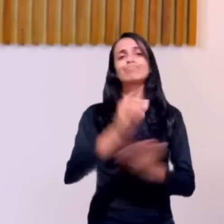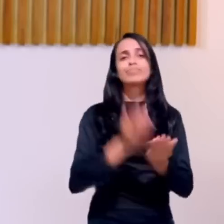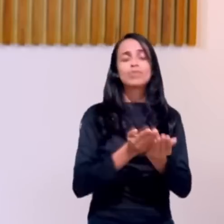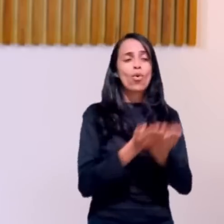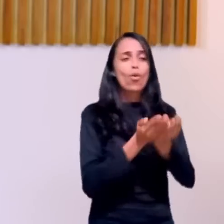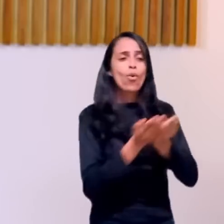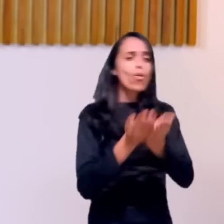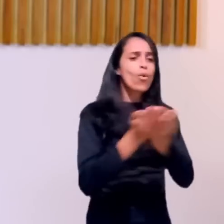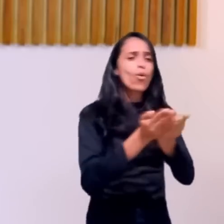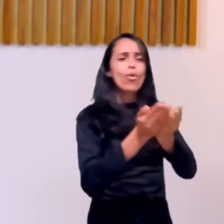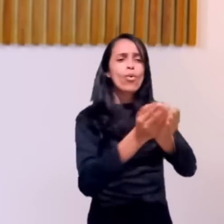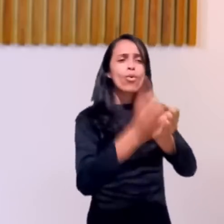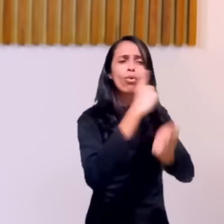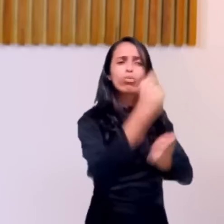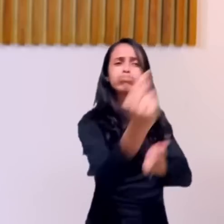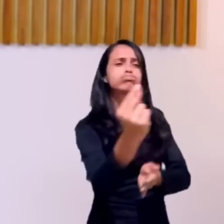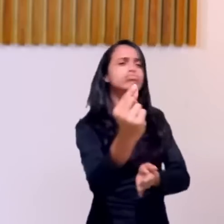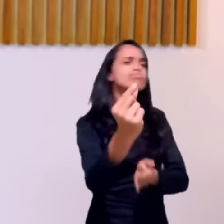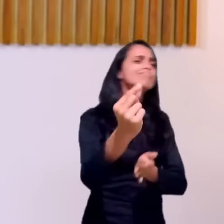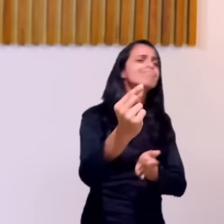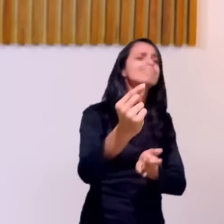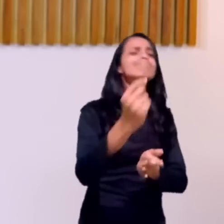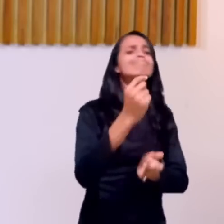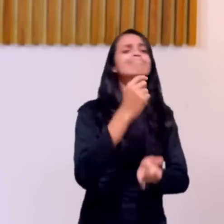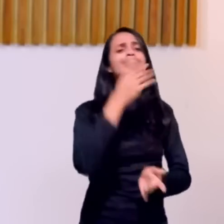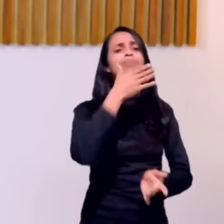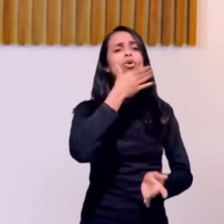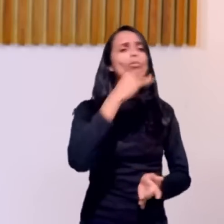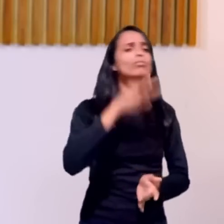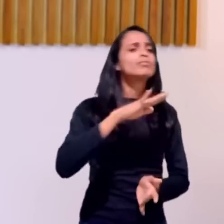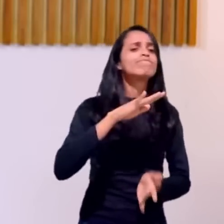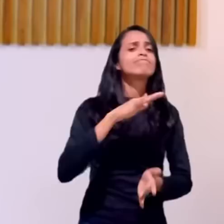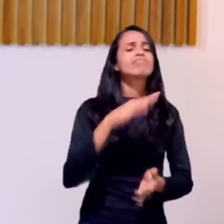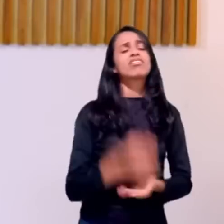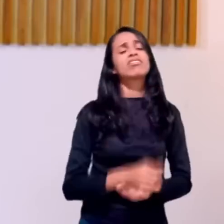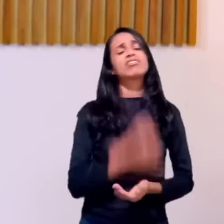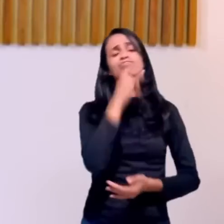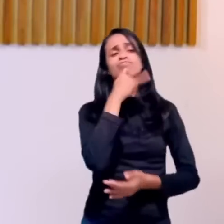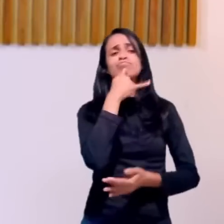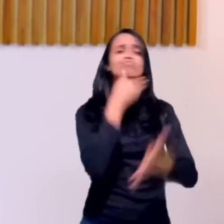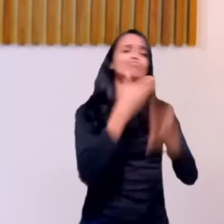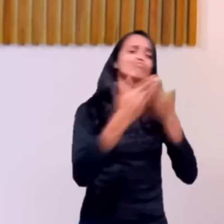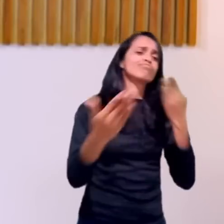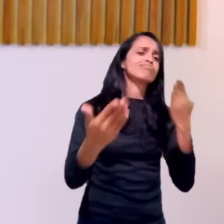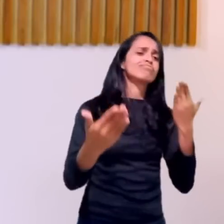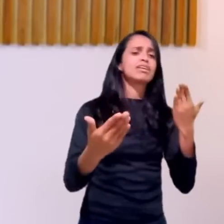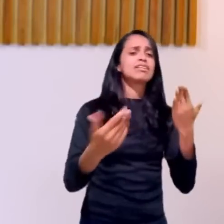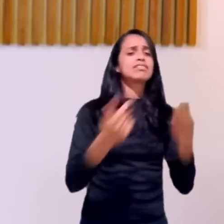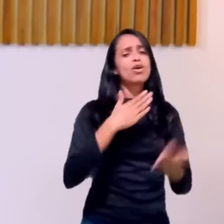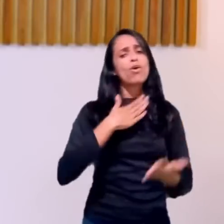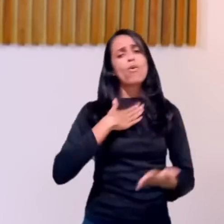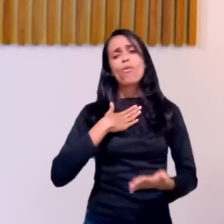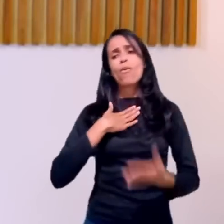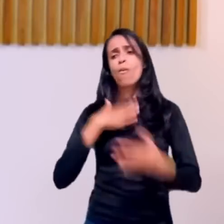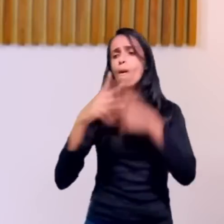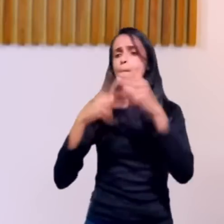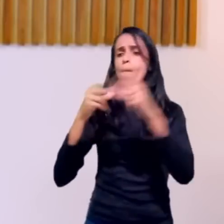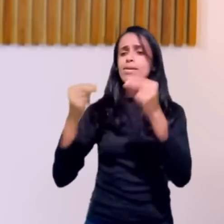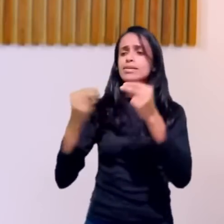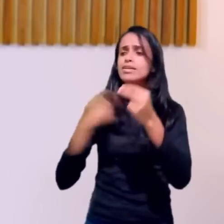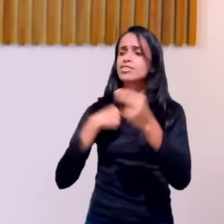E aquele garotinho ficou muito triste, pois perdera aquele maravilhoso presente. Que